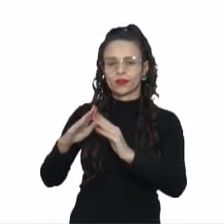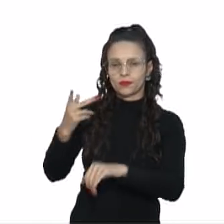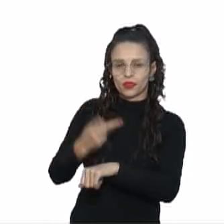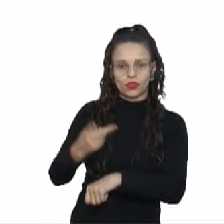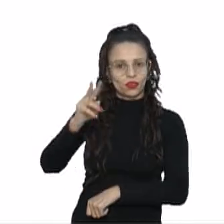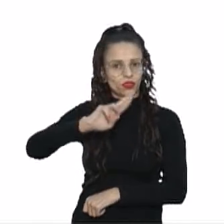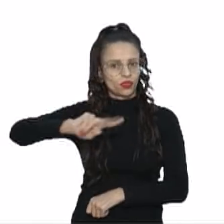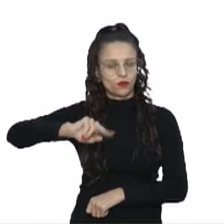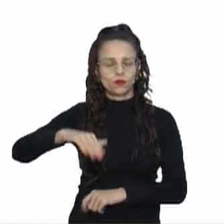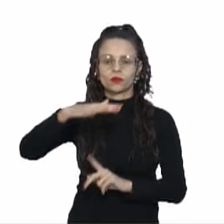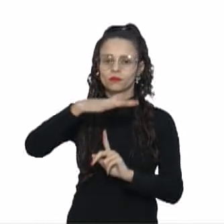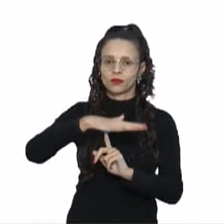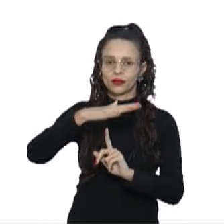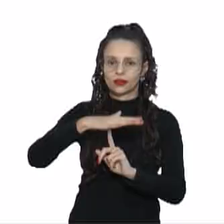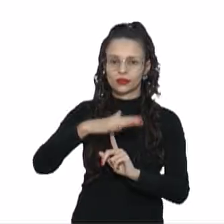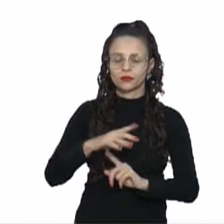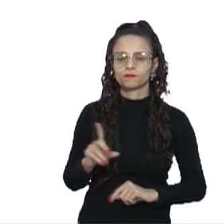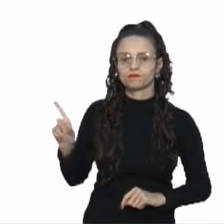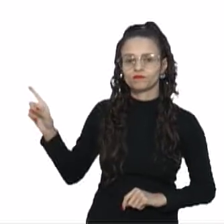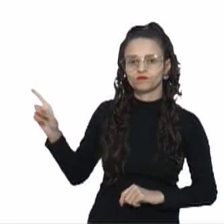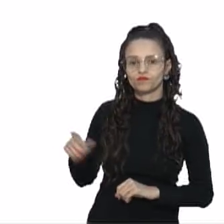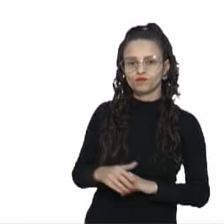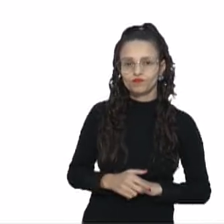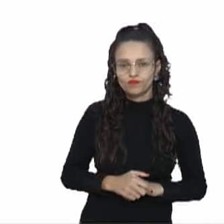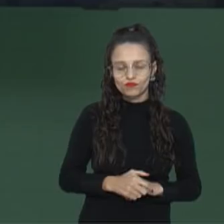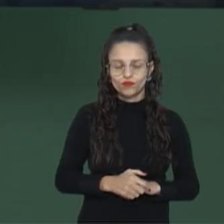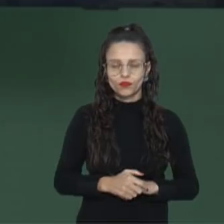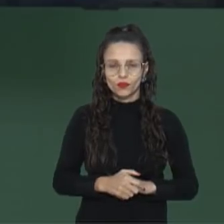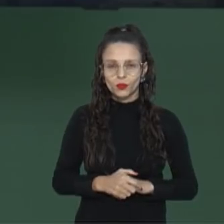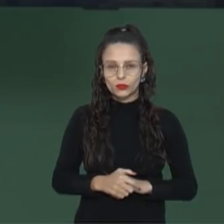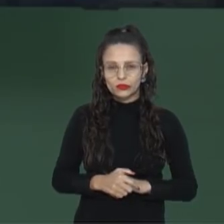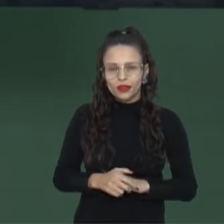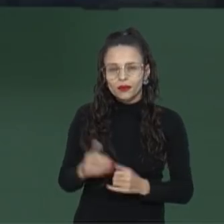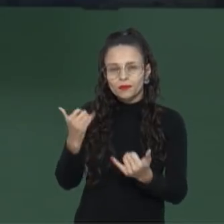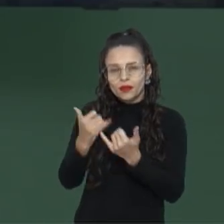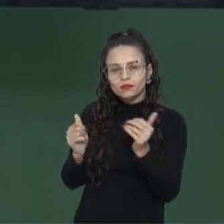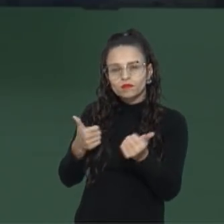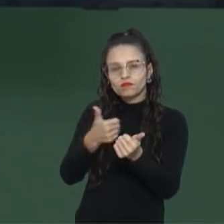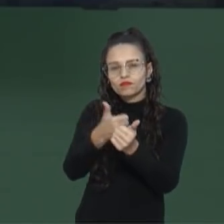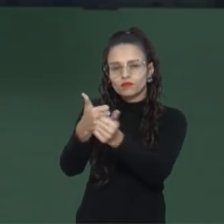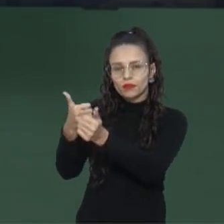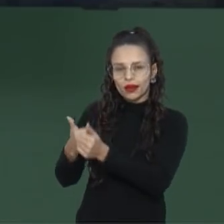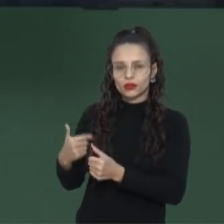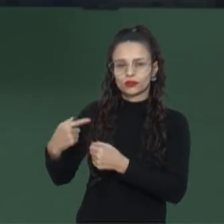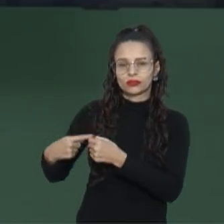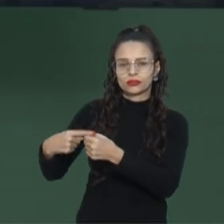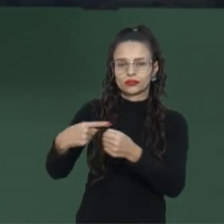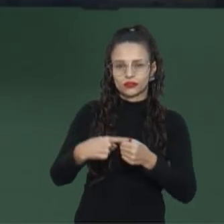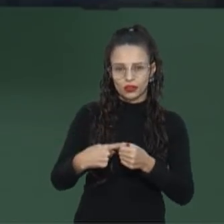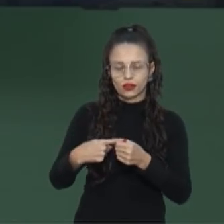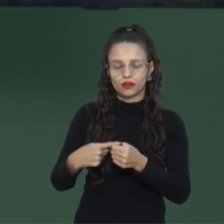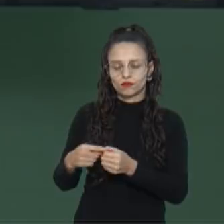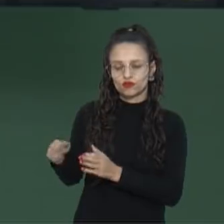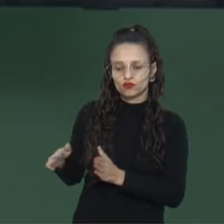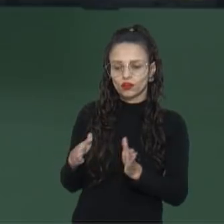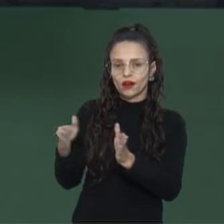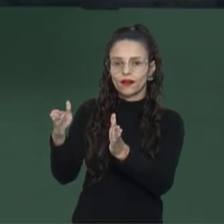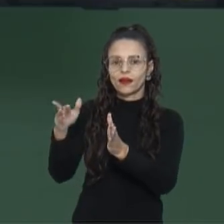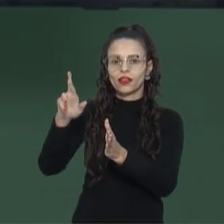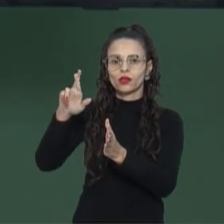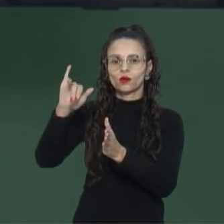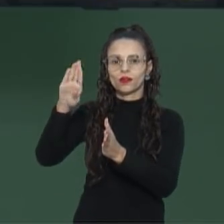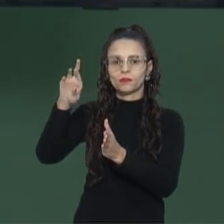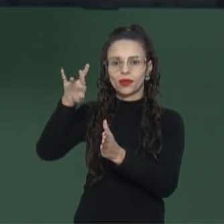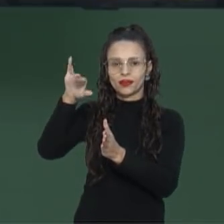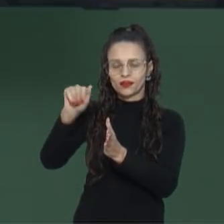Paraná, é na continuação da formação rochosa daquelas cidades que eu mostrei no início, fica do outro lado do Rio Ribeira, tá bom? Uma